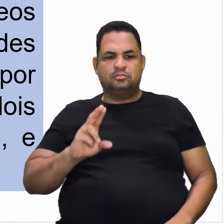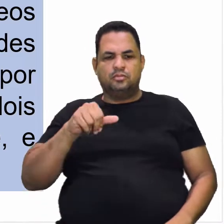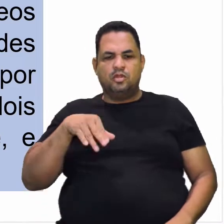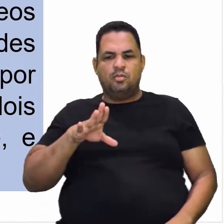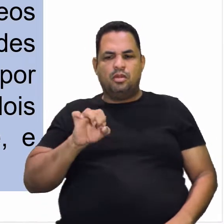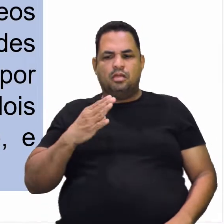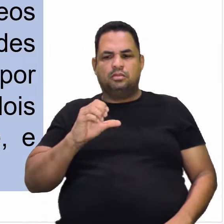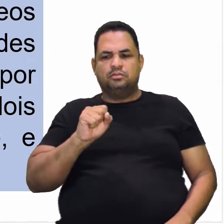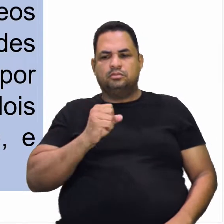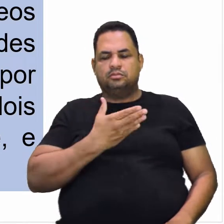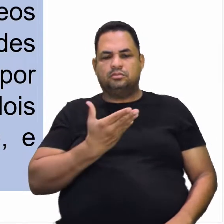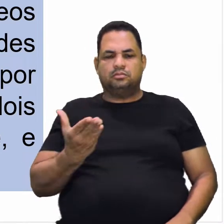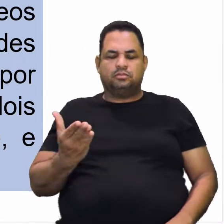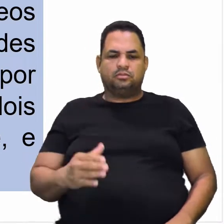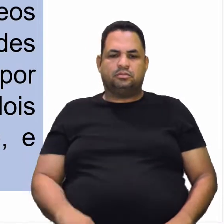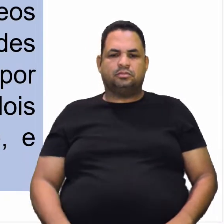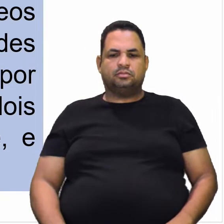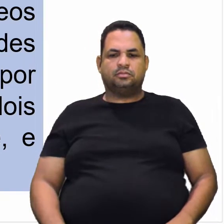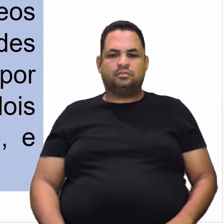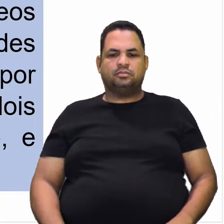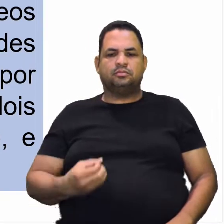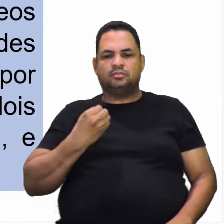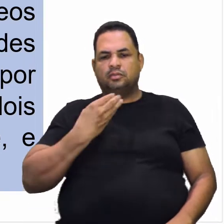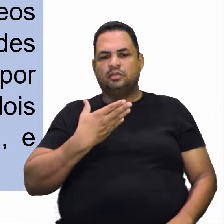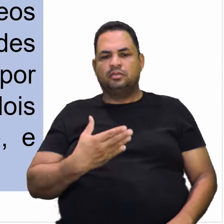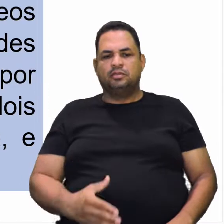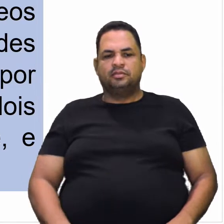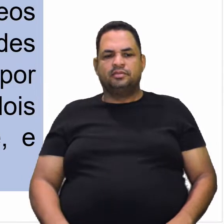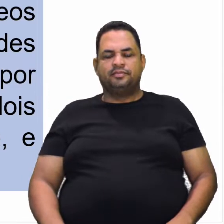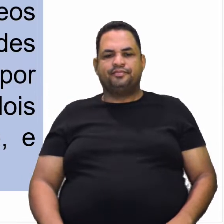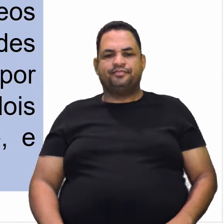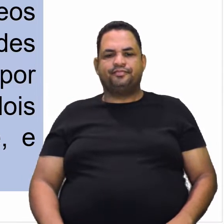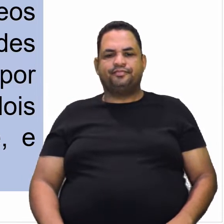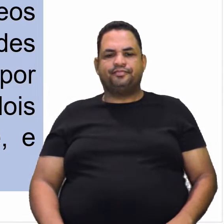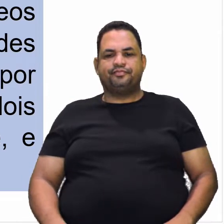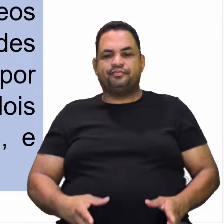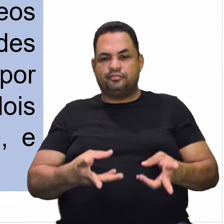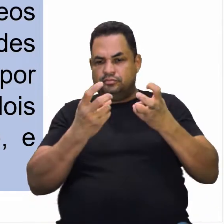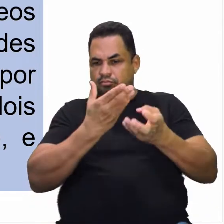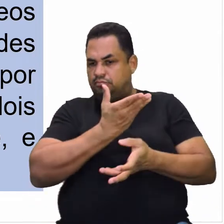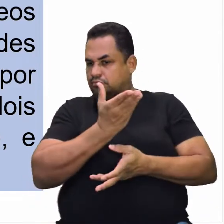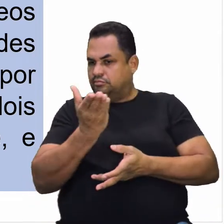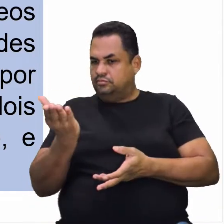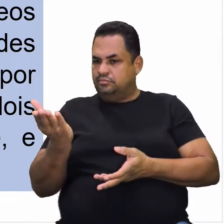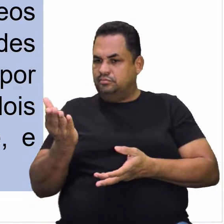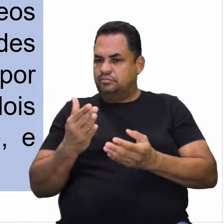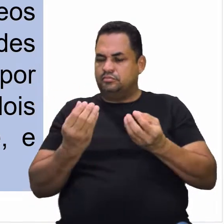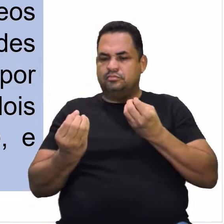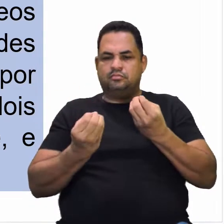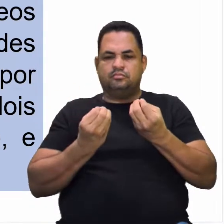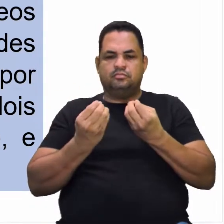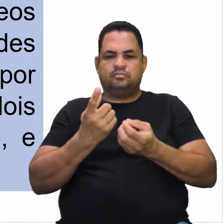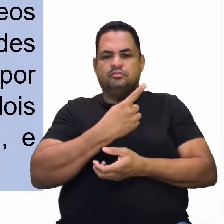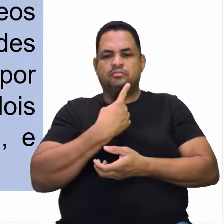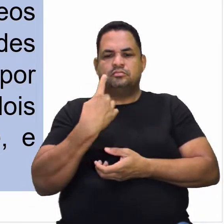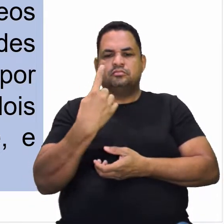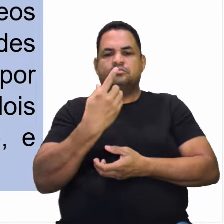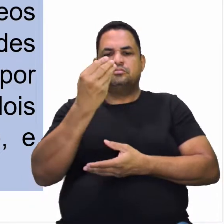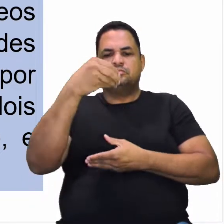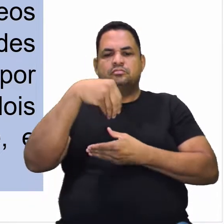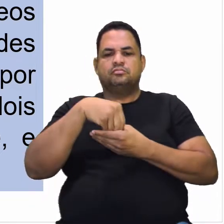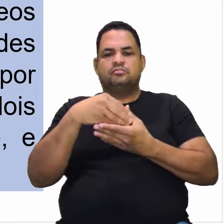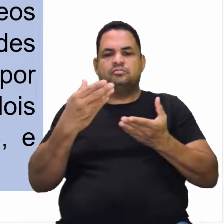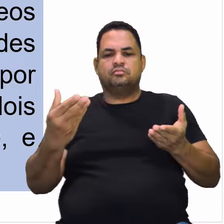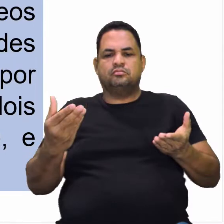aí. Nomarcas, tá bom? Então, percebam vocês aí como nós estamos aí dentro dessa